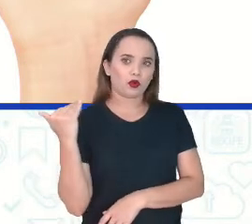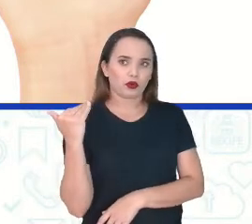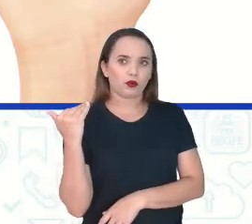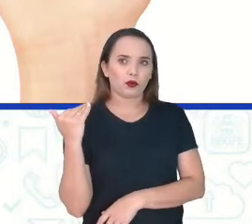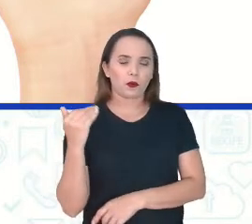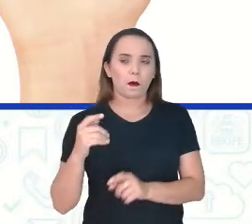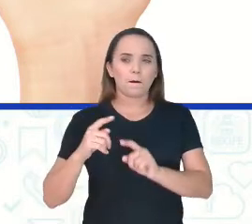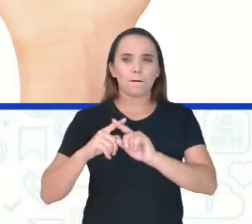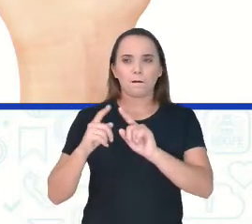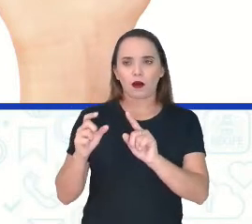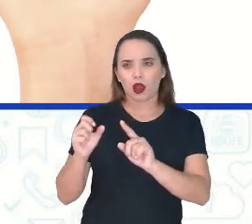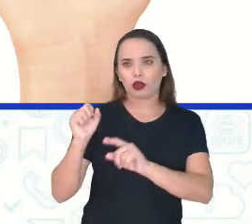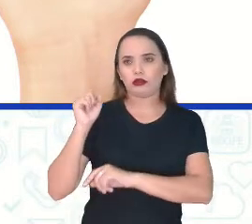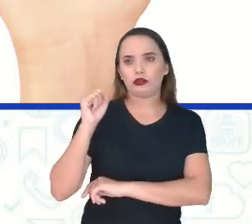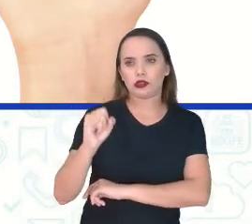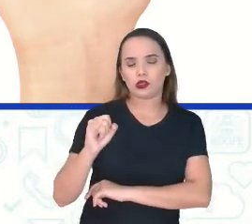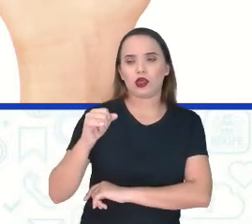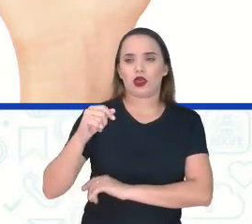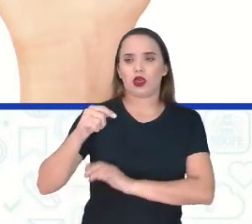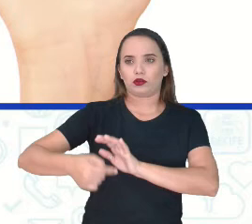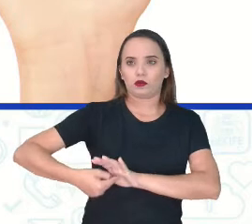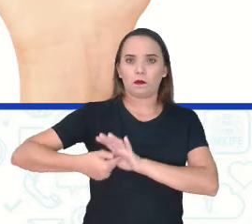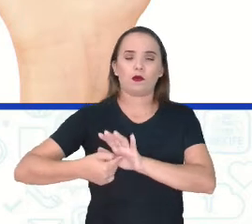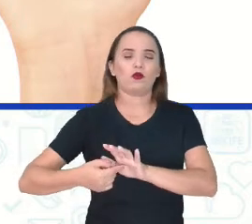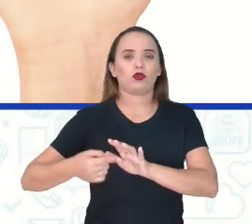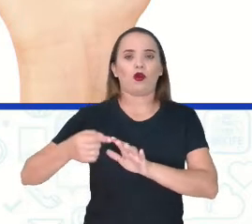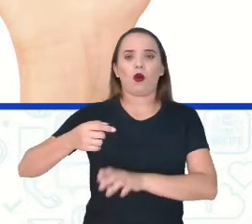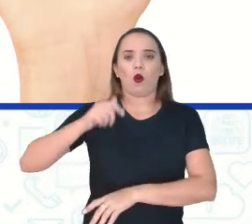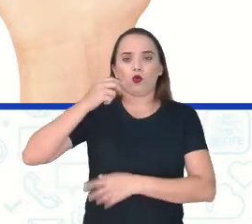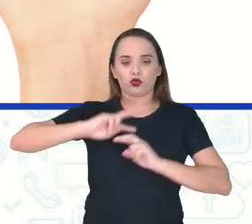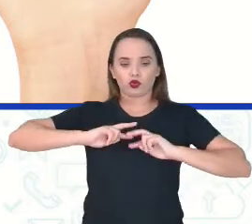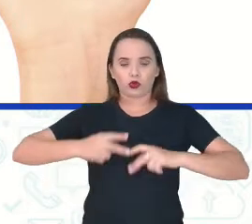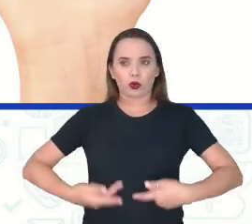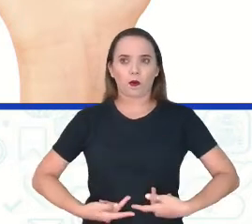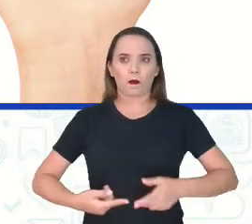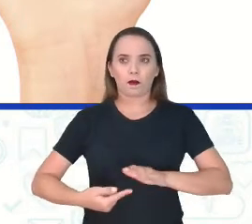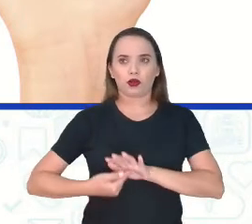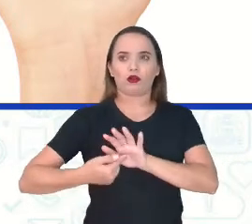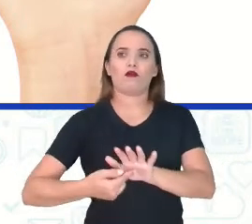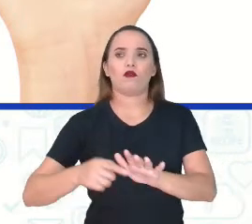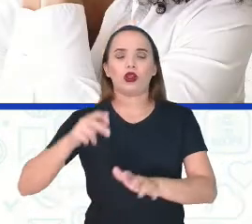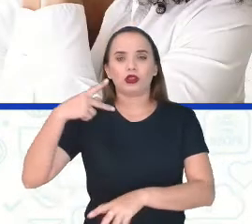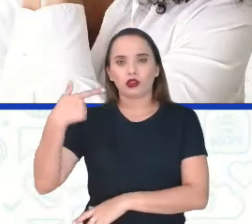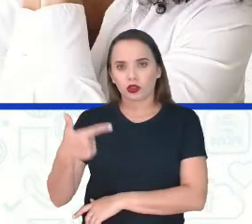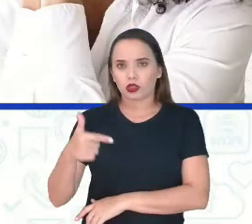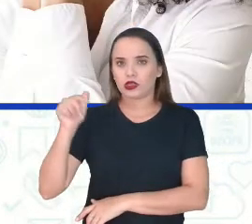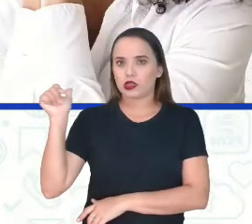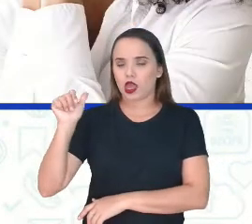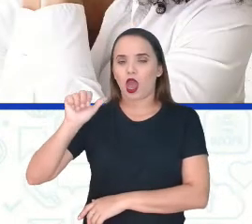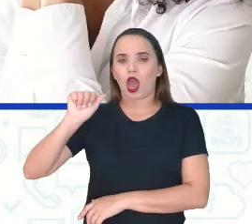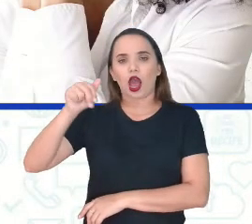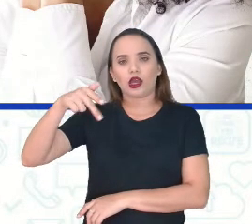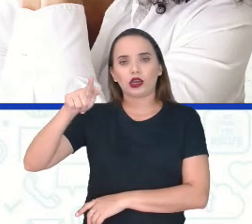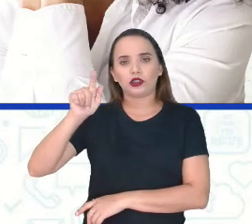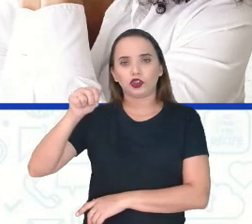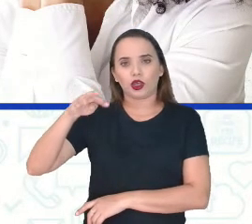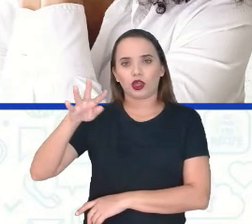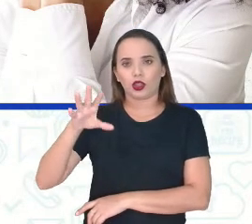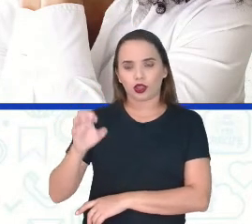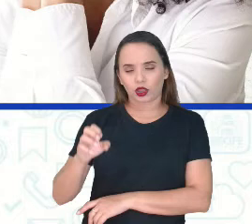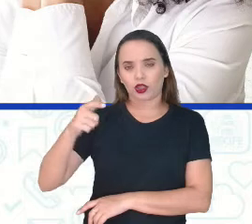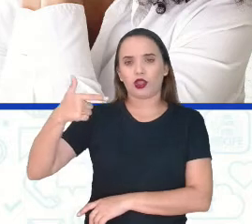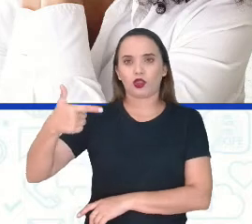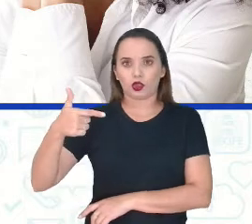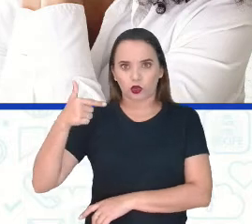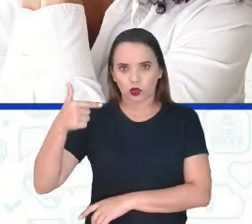de um ponto de partida e de uma conclusão? Ah, né, gente? Esse é um